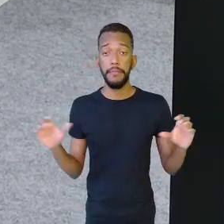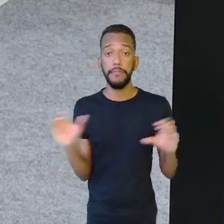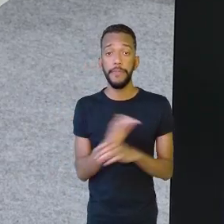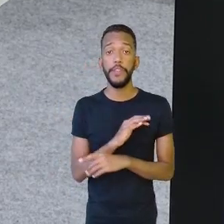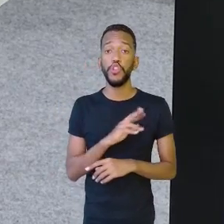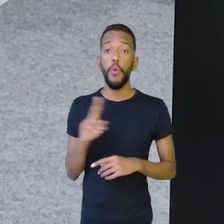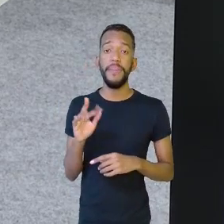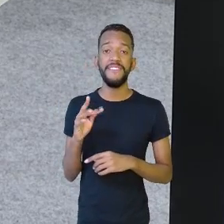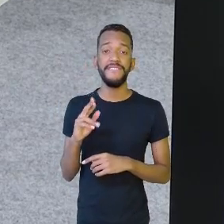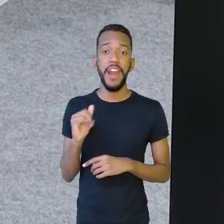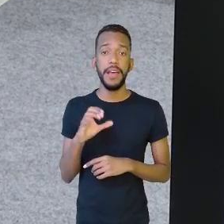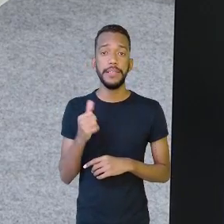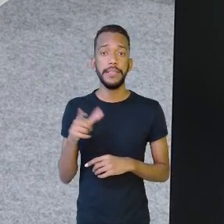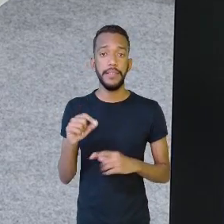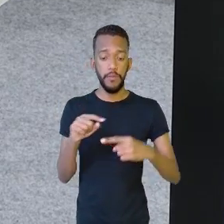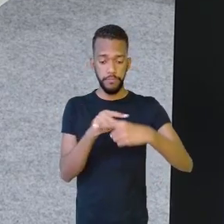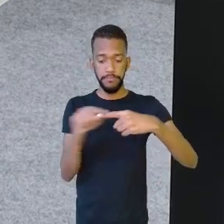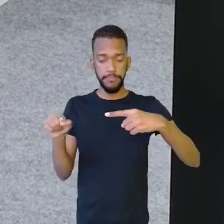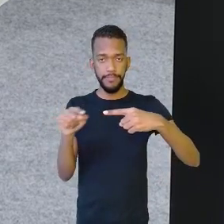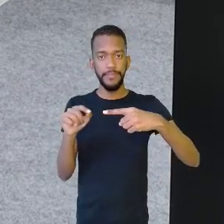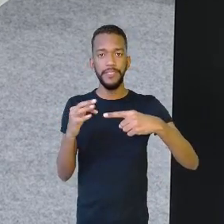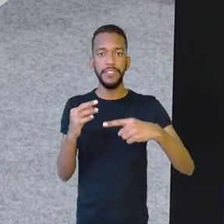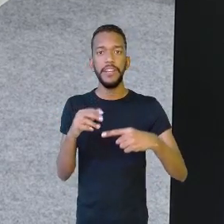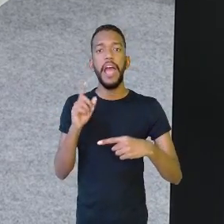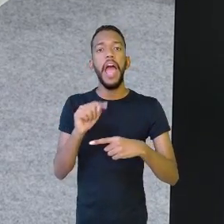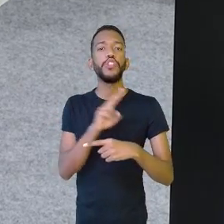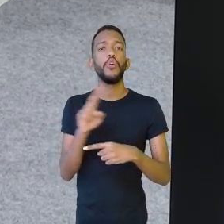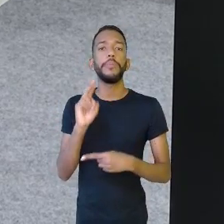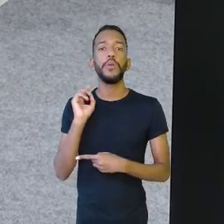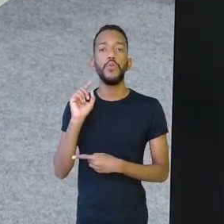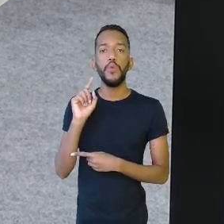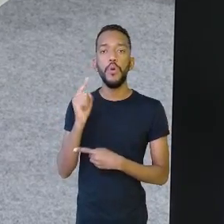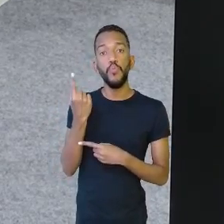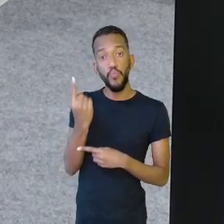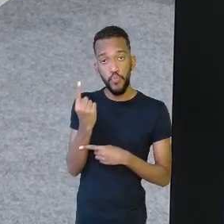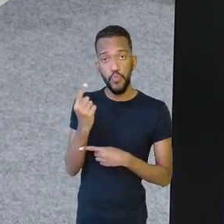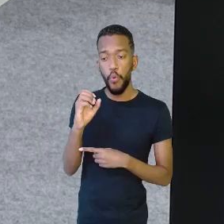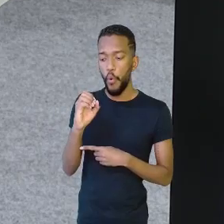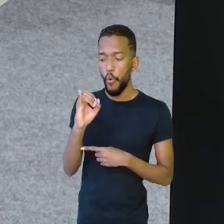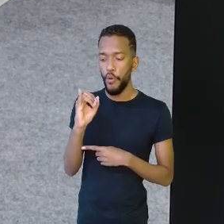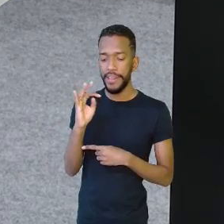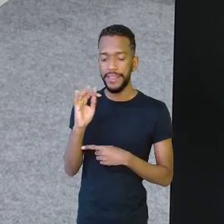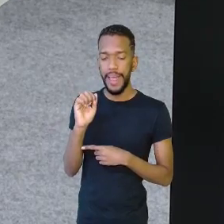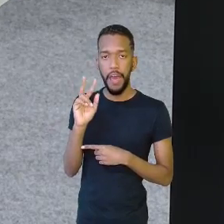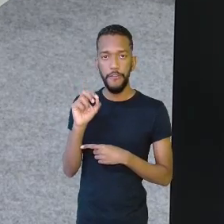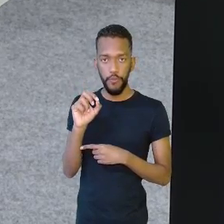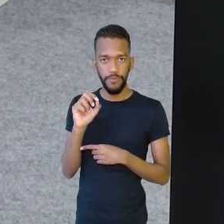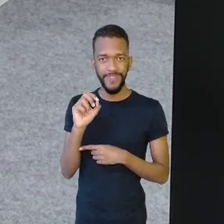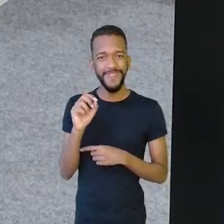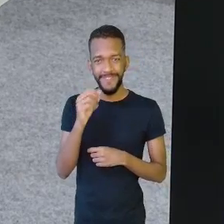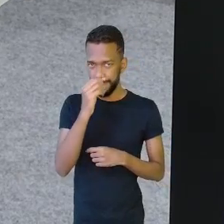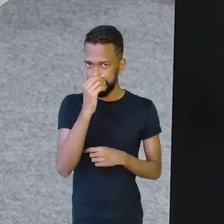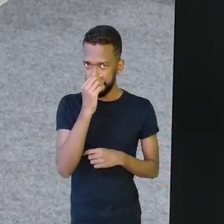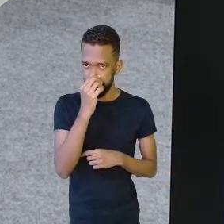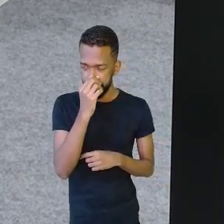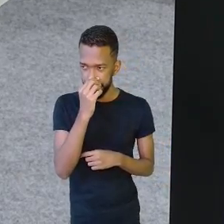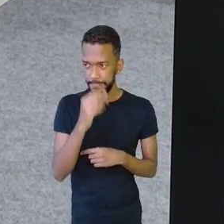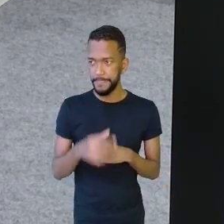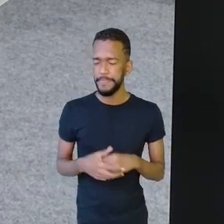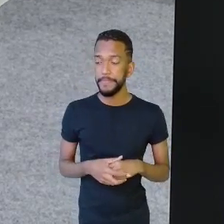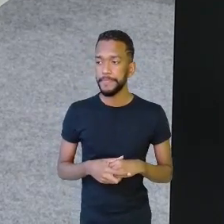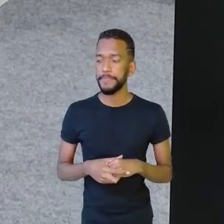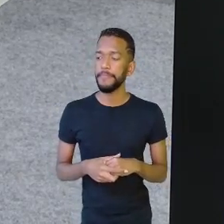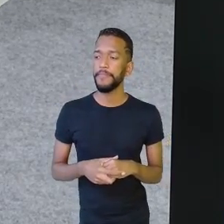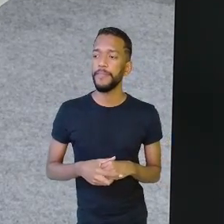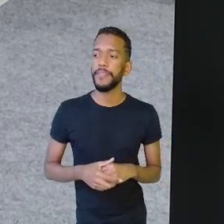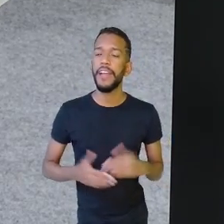leio essa fração? 1 oitavo. Vamos ver o outro lado aqui. Agora,